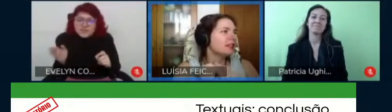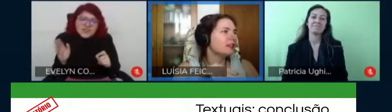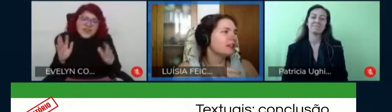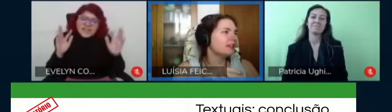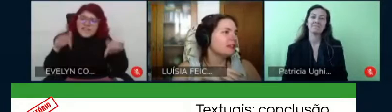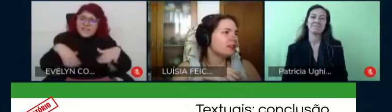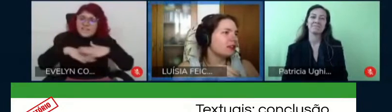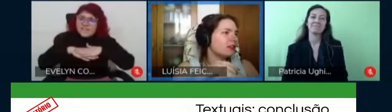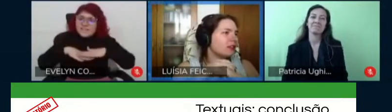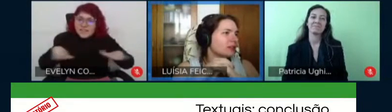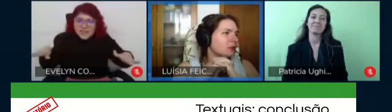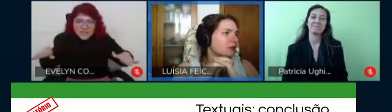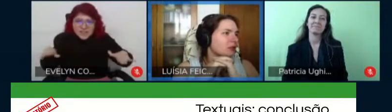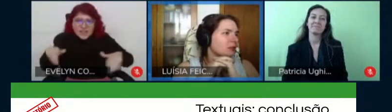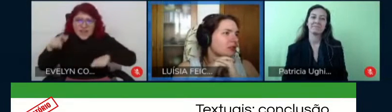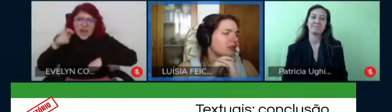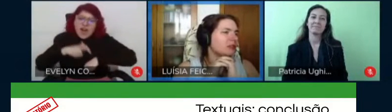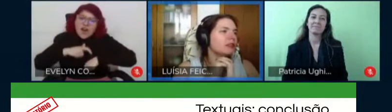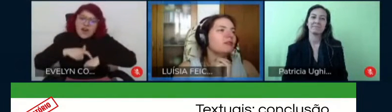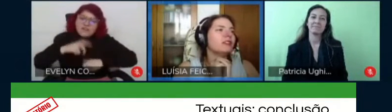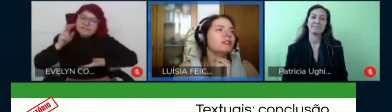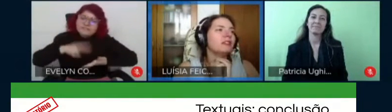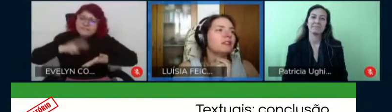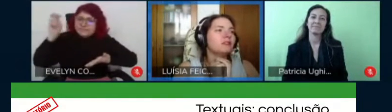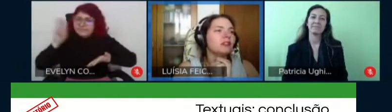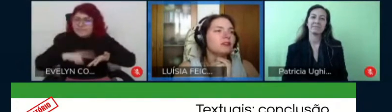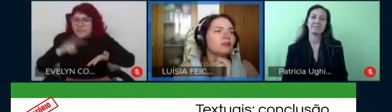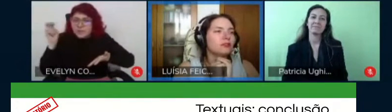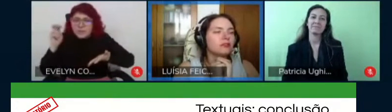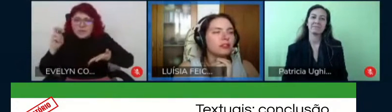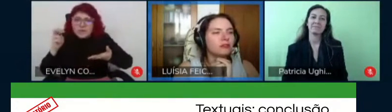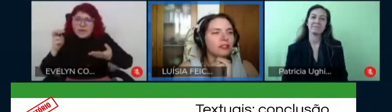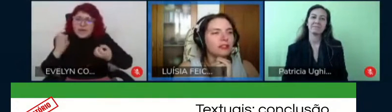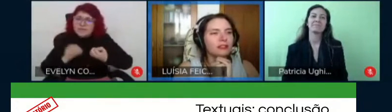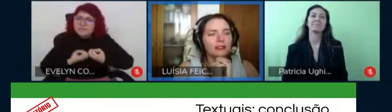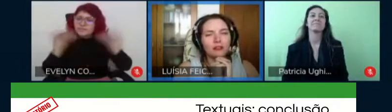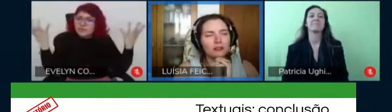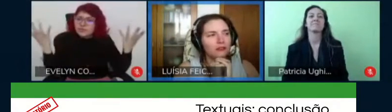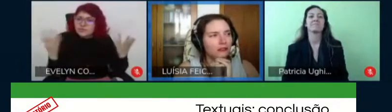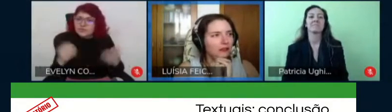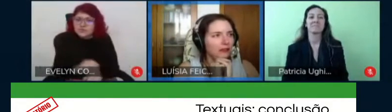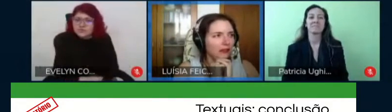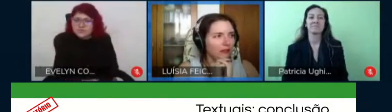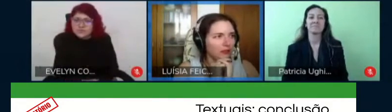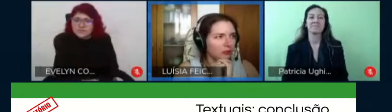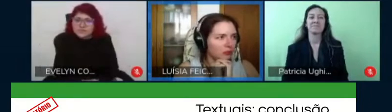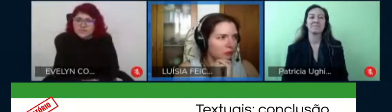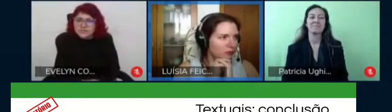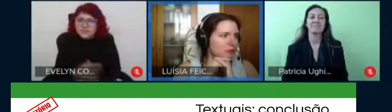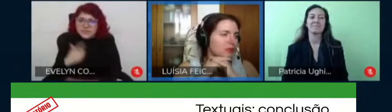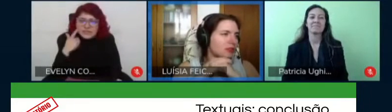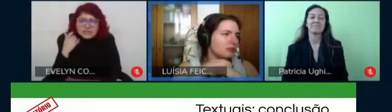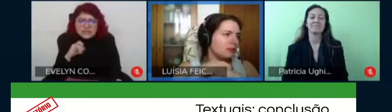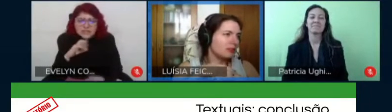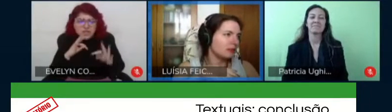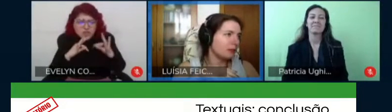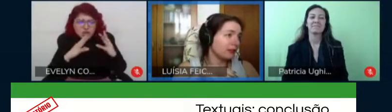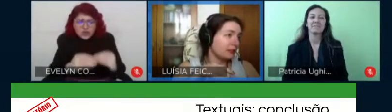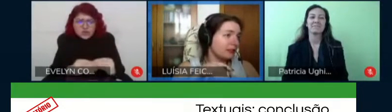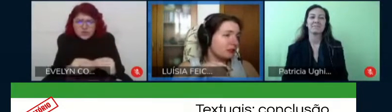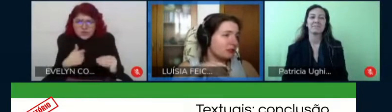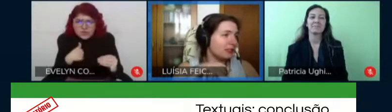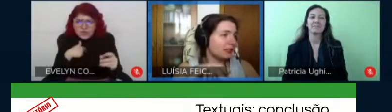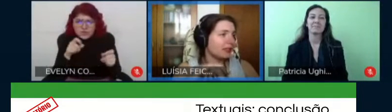conclusão, só correspondo aos objetivos, vejo se tudo que eu fiz estava de acordo com os objetivos